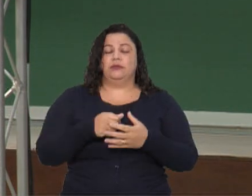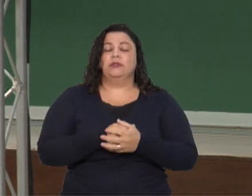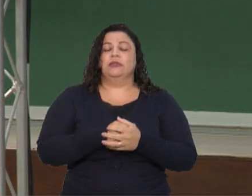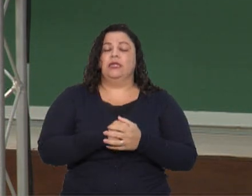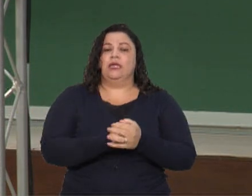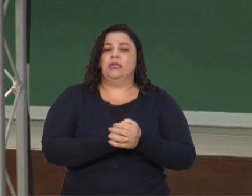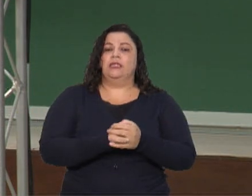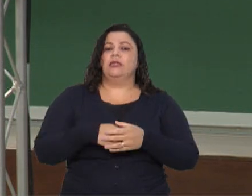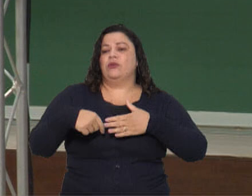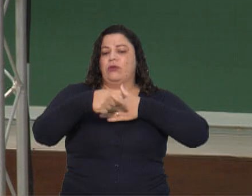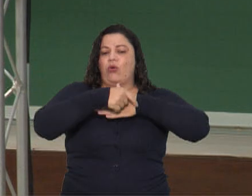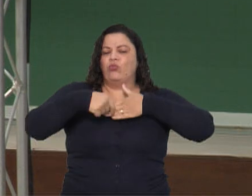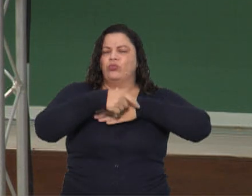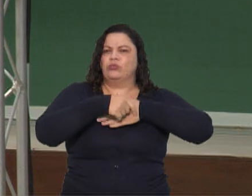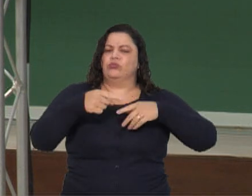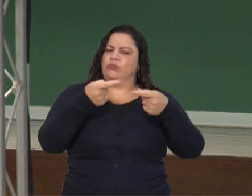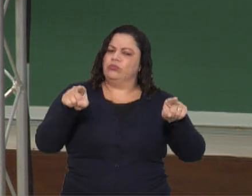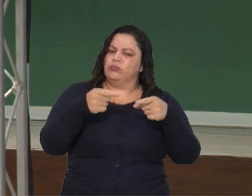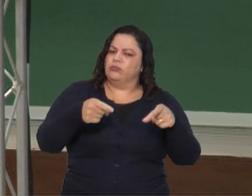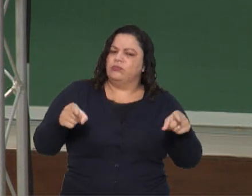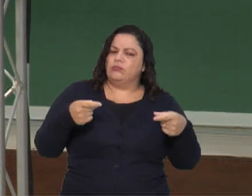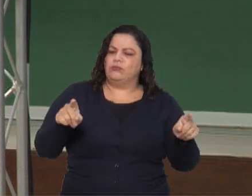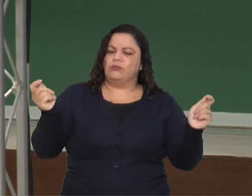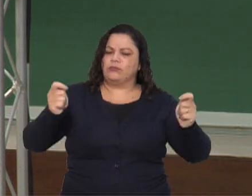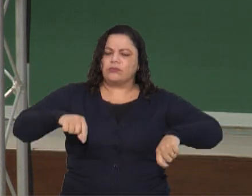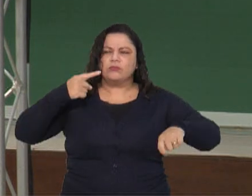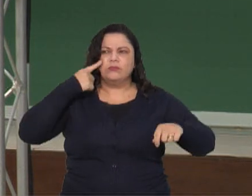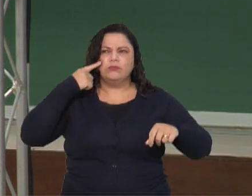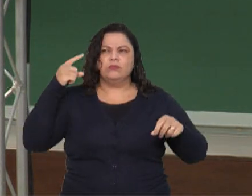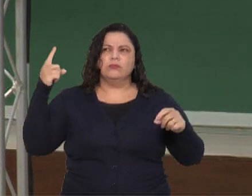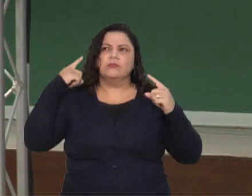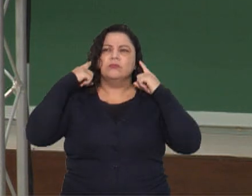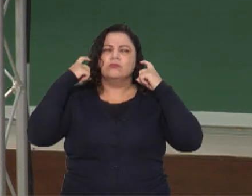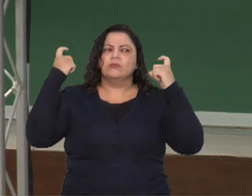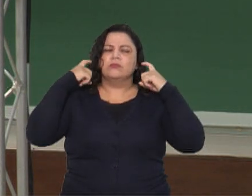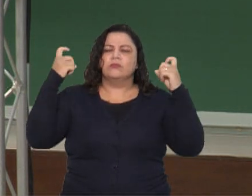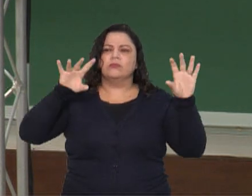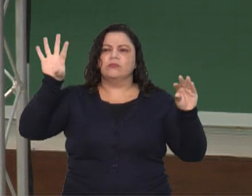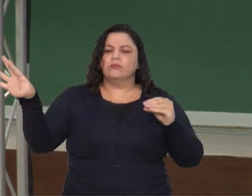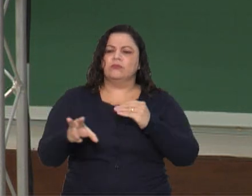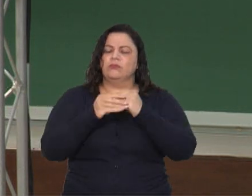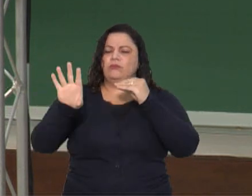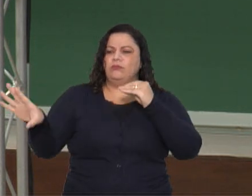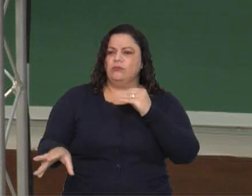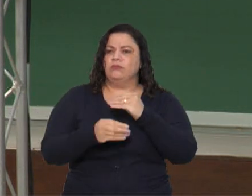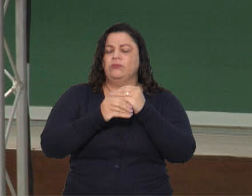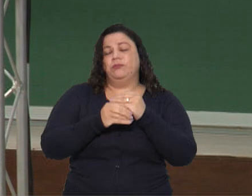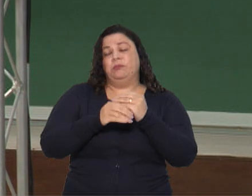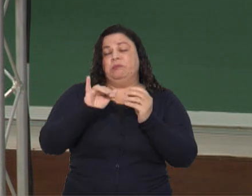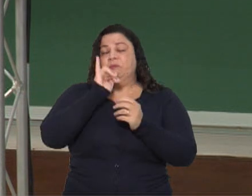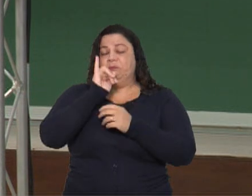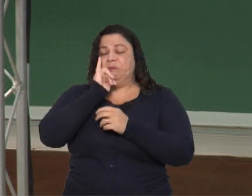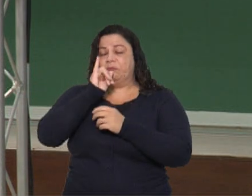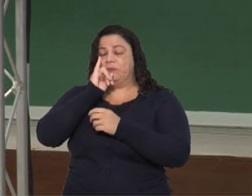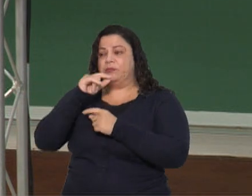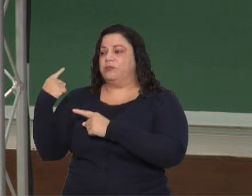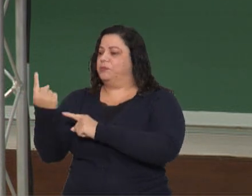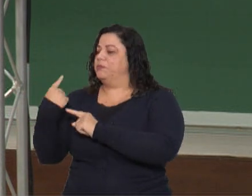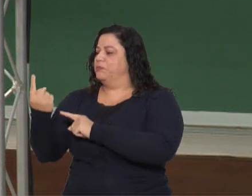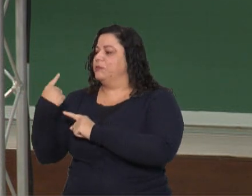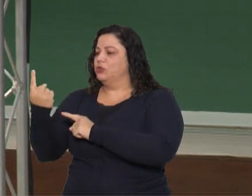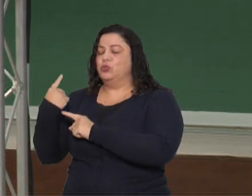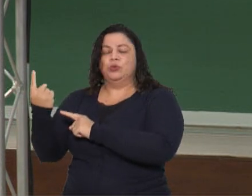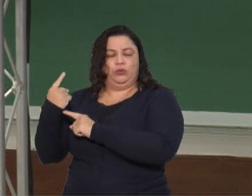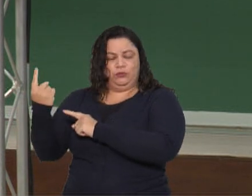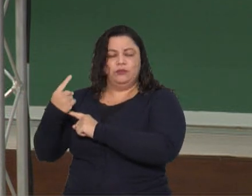tomam esses sons para si e colocam como parte da música. Por exemplo, um liquidificador, que seria a